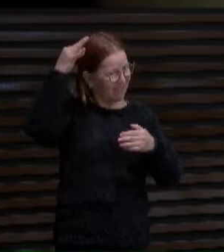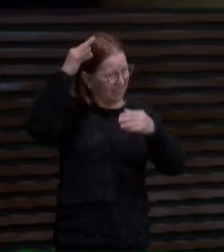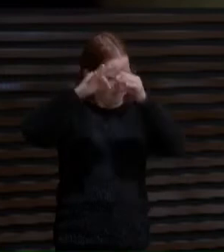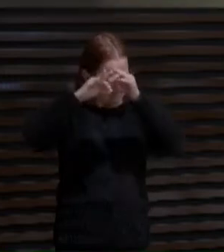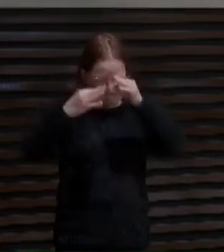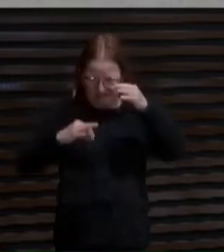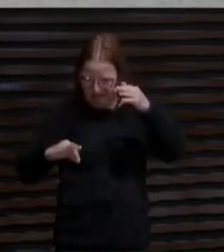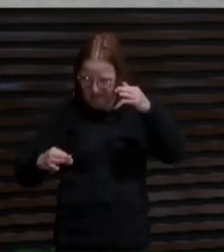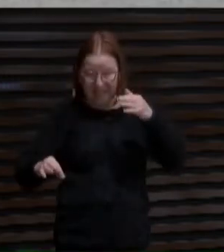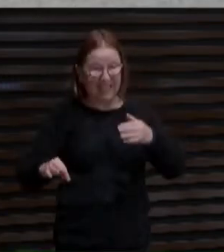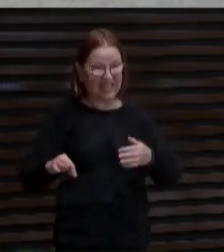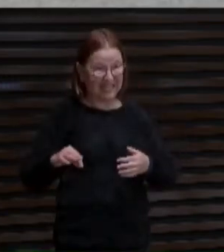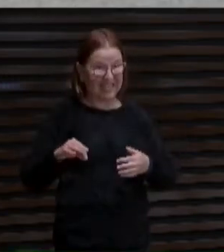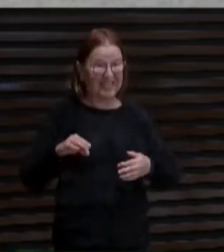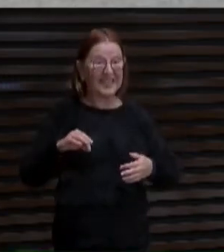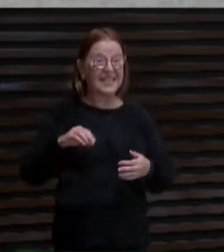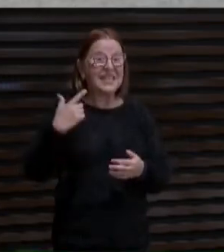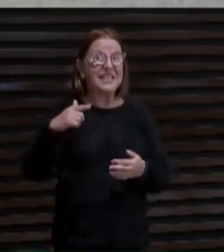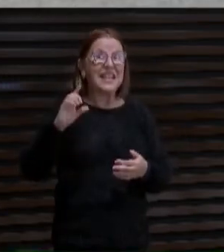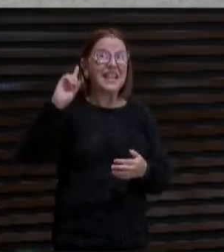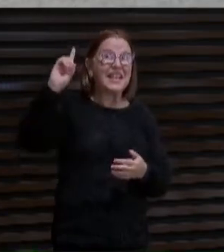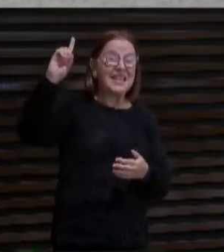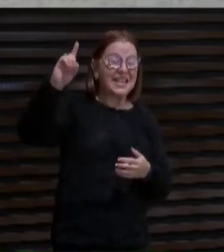aí eu não preciso ficar apavorado